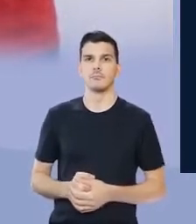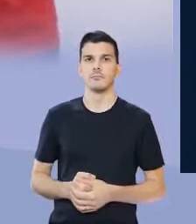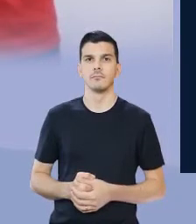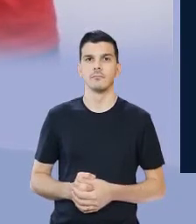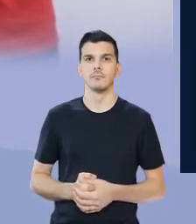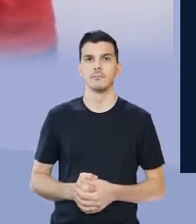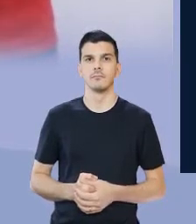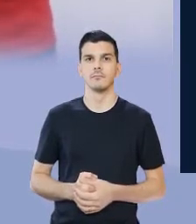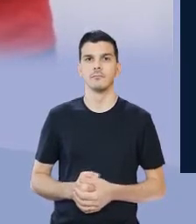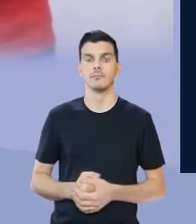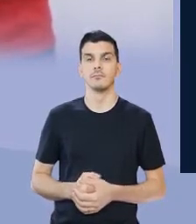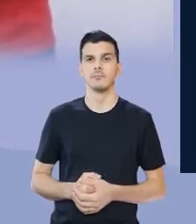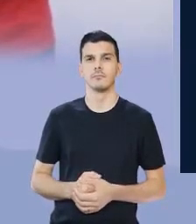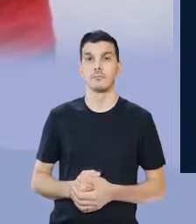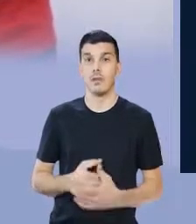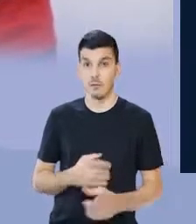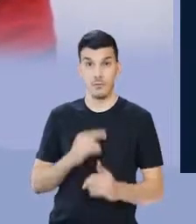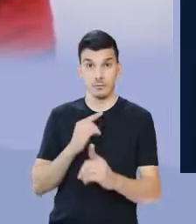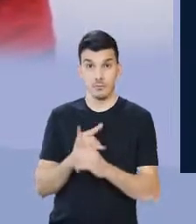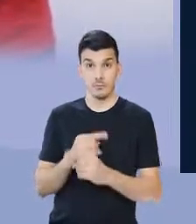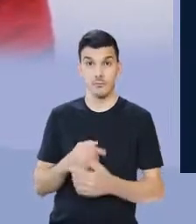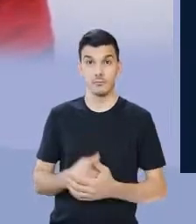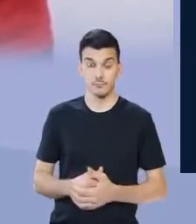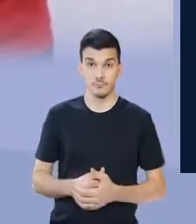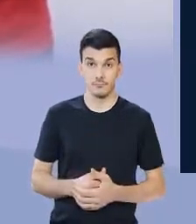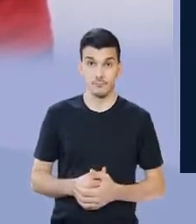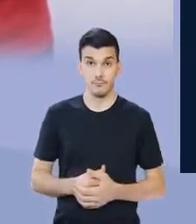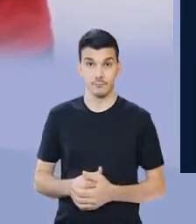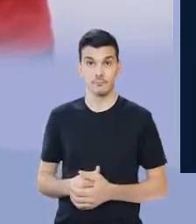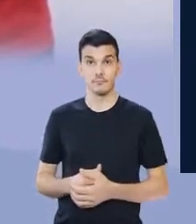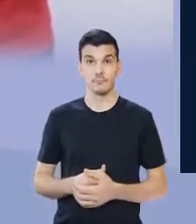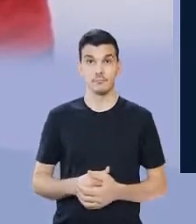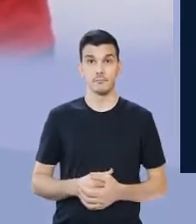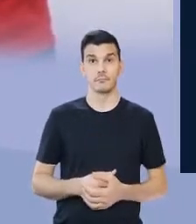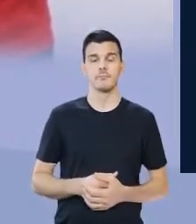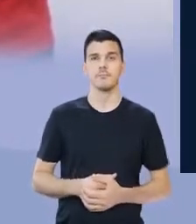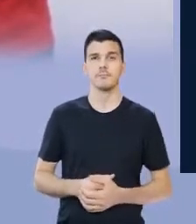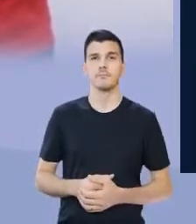across é encontrar. I came across a friend at the mall yesterday.